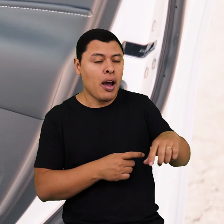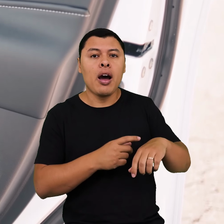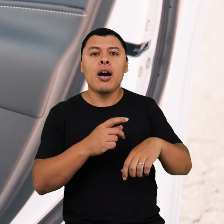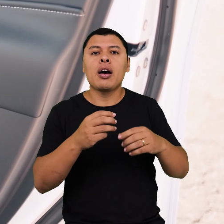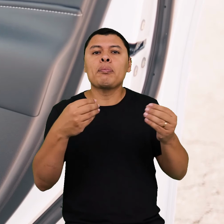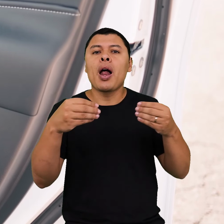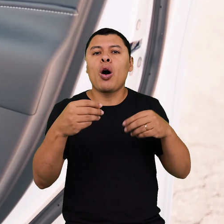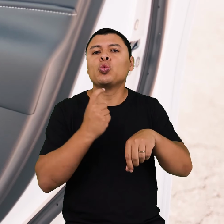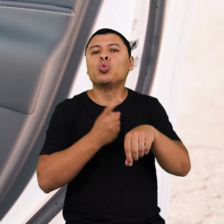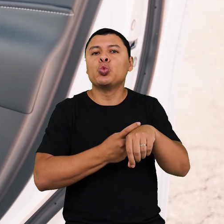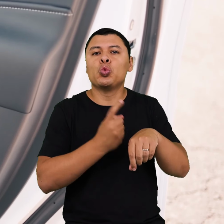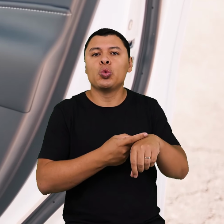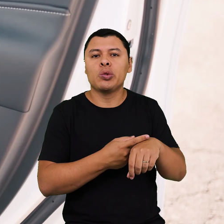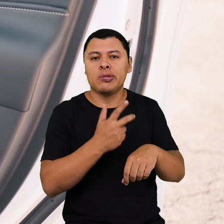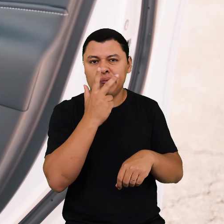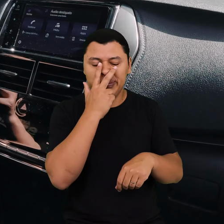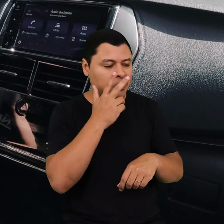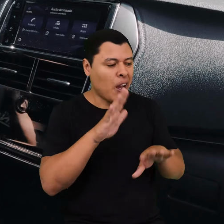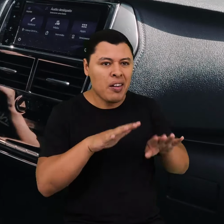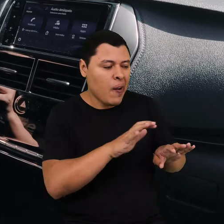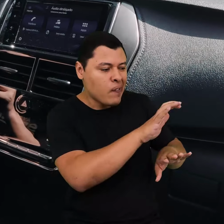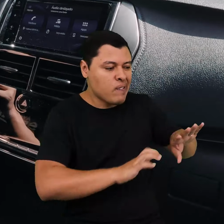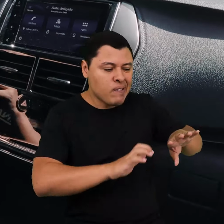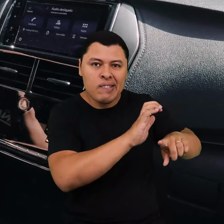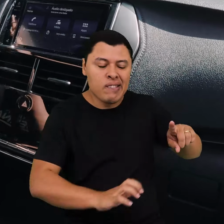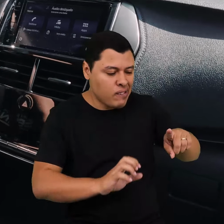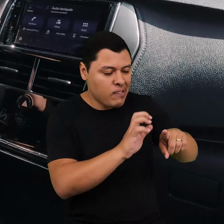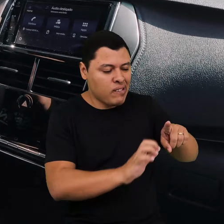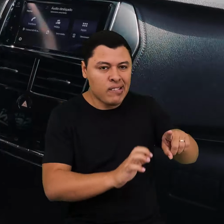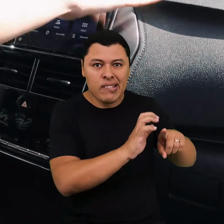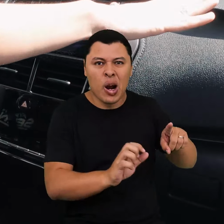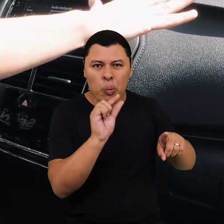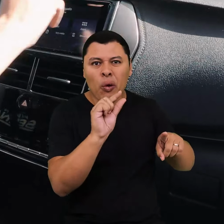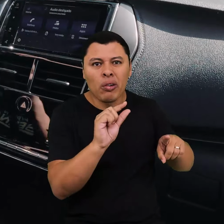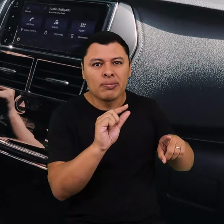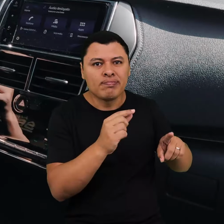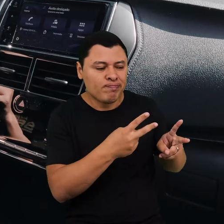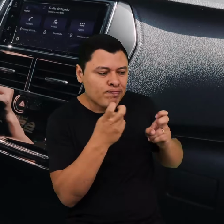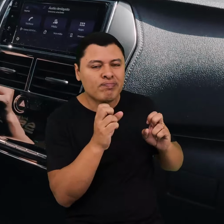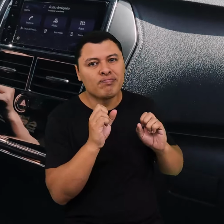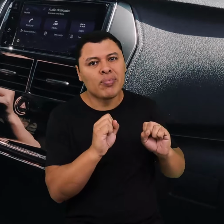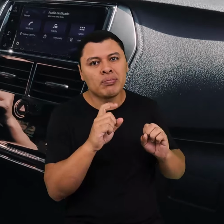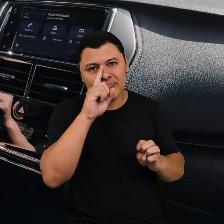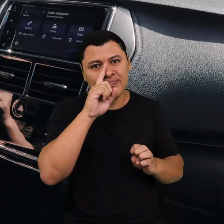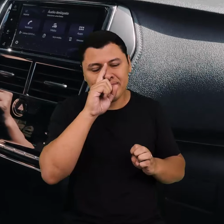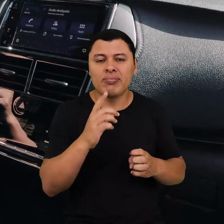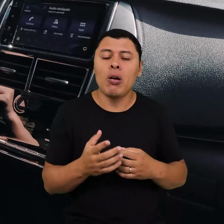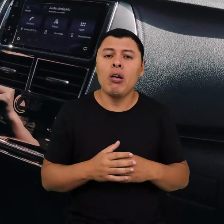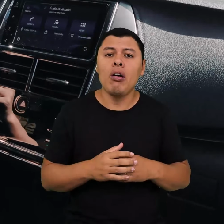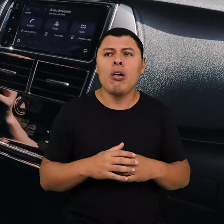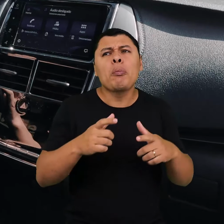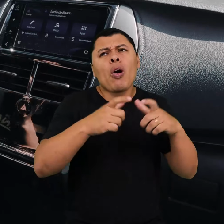duro, então ele acaba ficando com algumas marcas de unha. Mas de forma geral, lógico, todos os carros dessa categoria são basicamente de